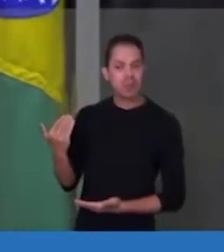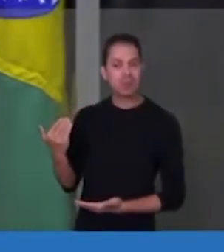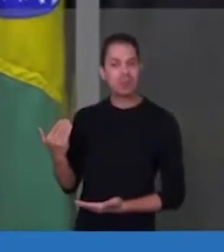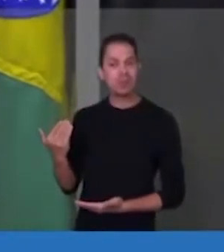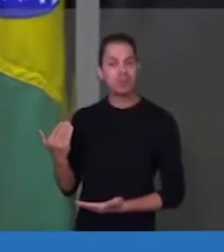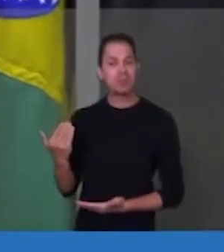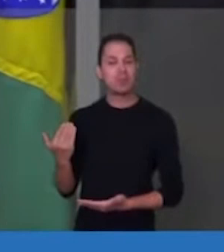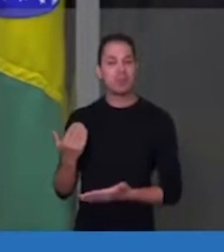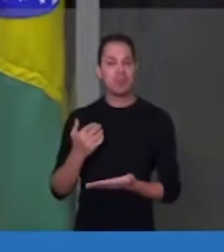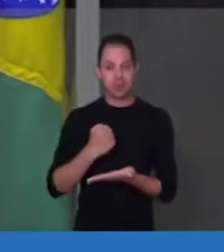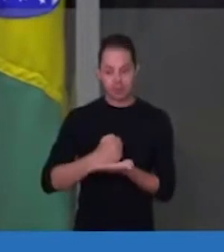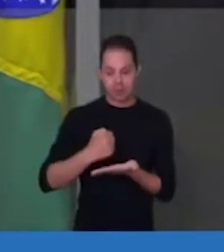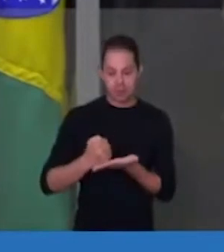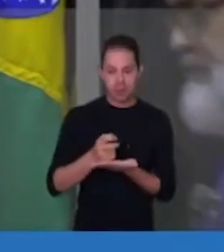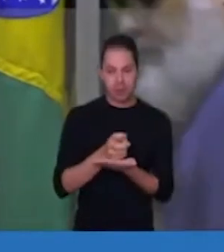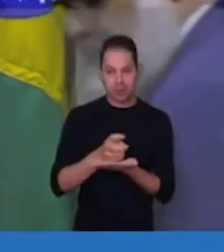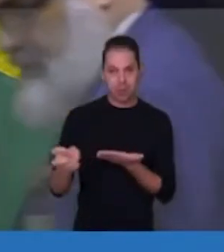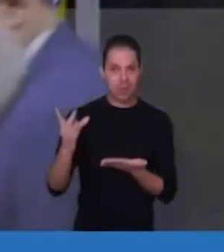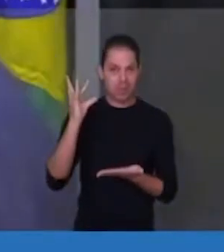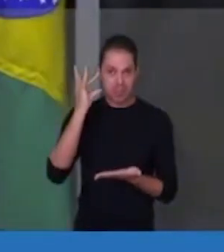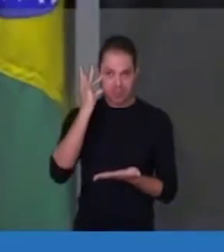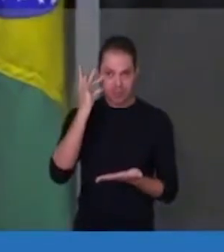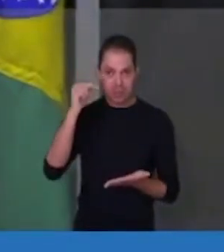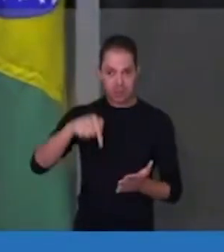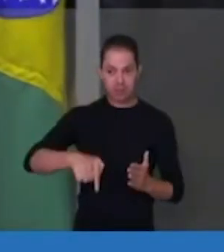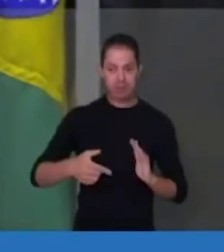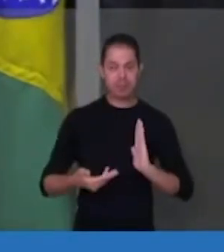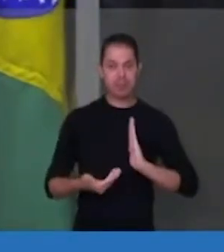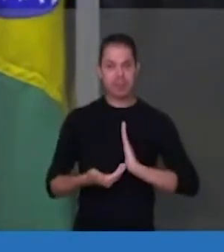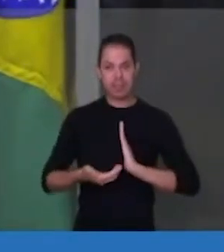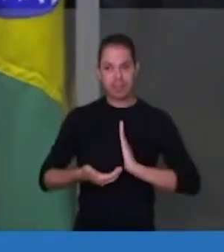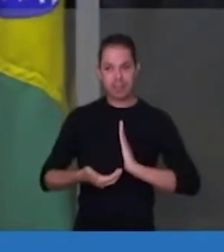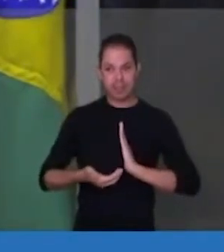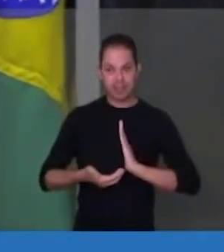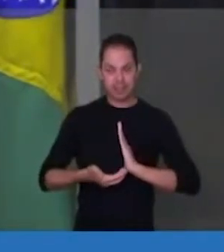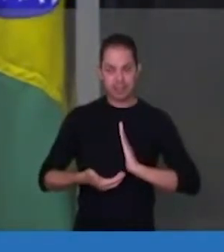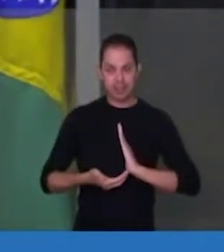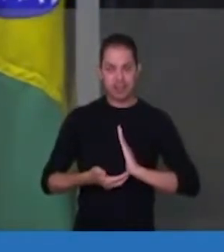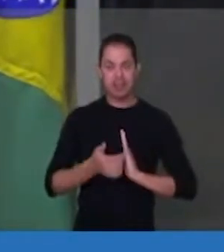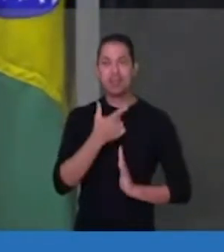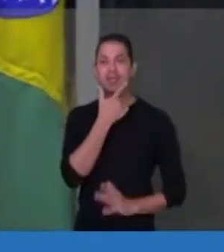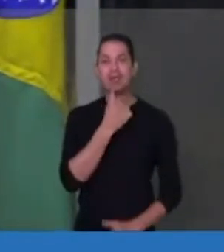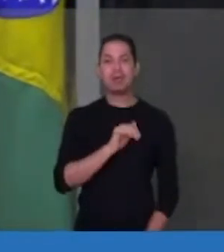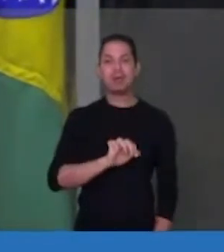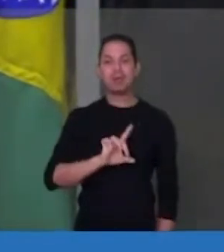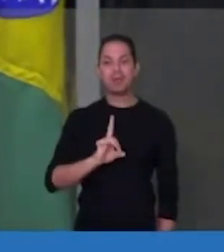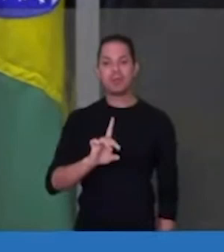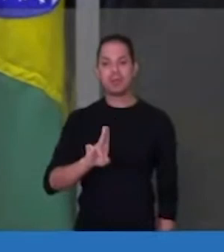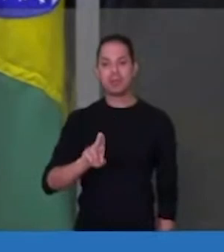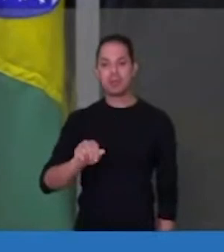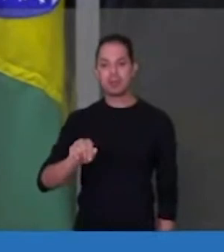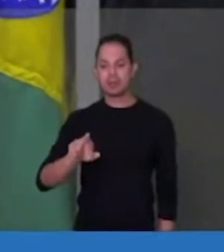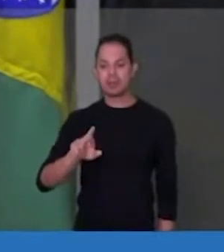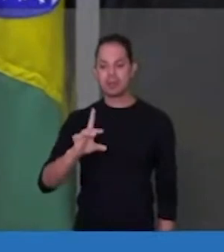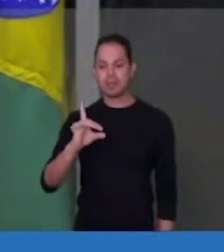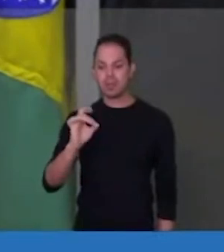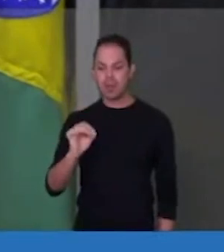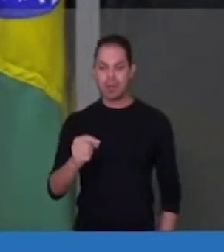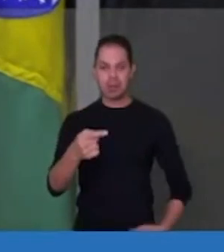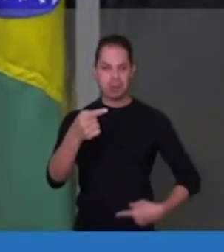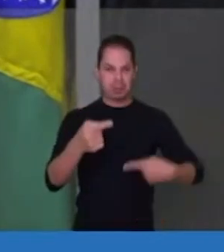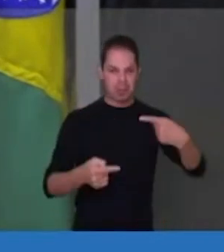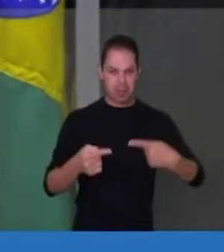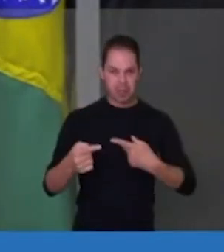foi protocolado o impeachment da Dilma aqui neste parlamento, Eduardo Cunha não tinha brigado ainda com o presidente da